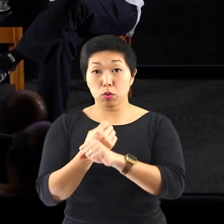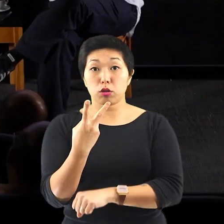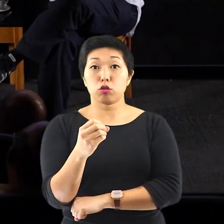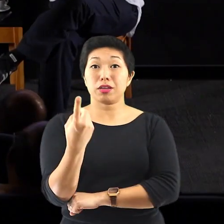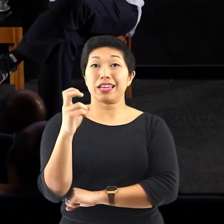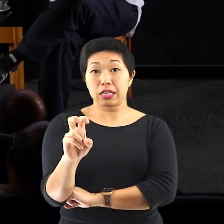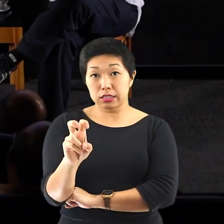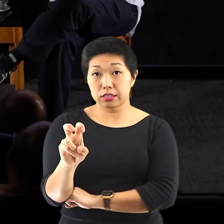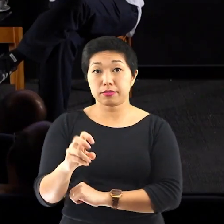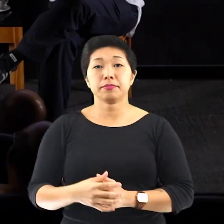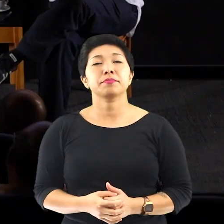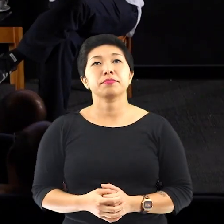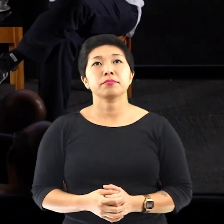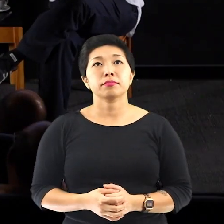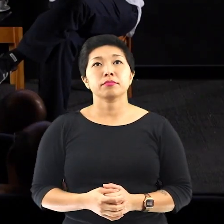2015,